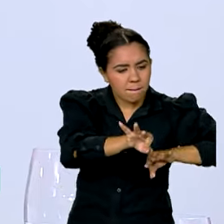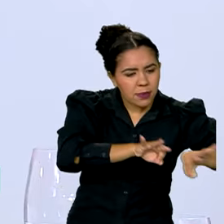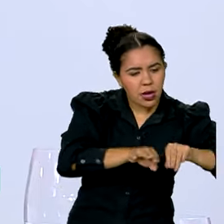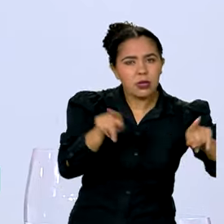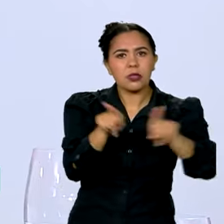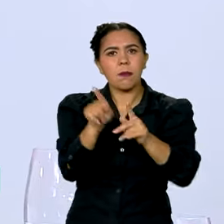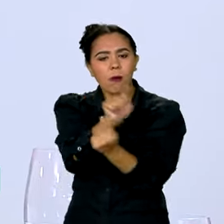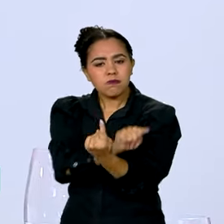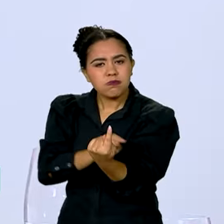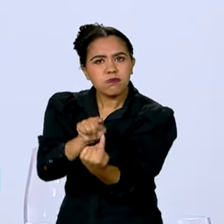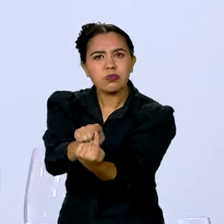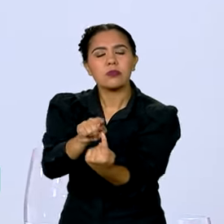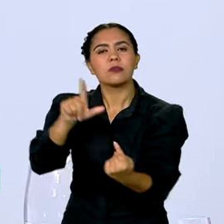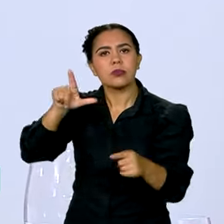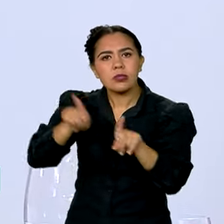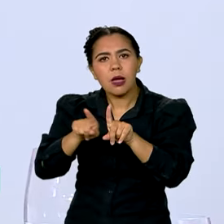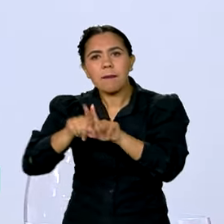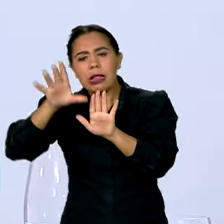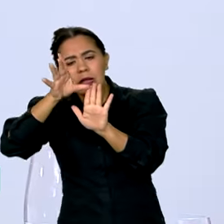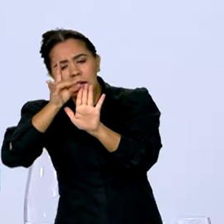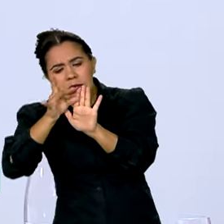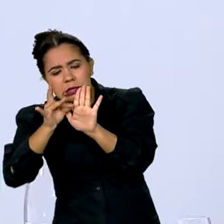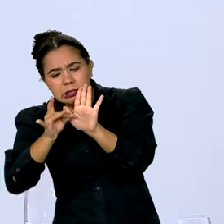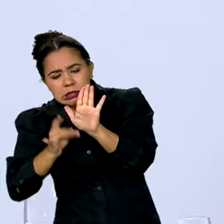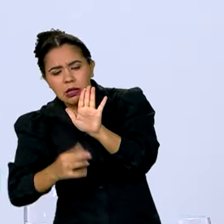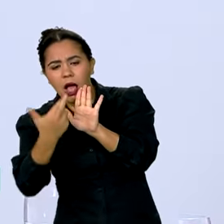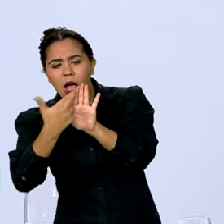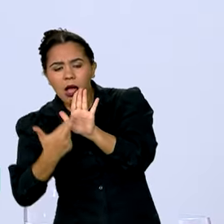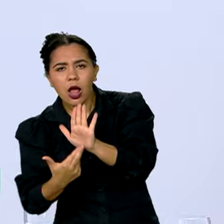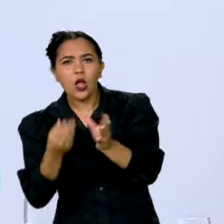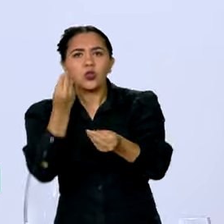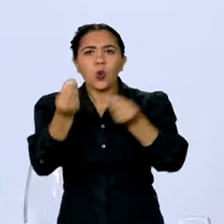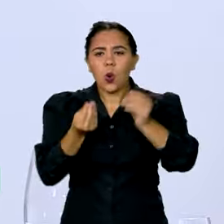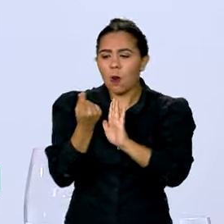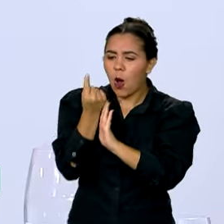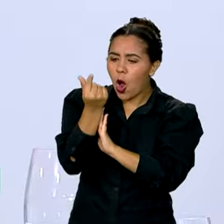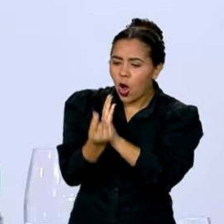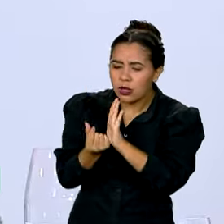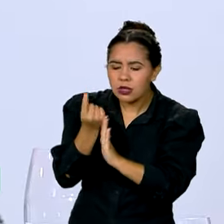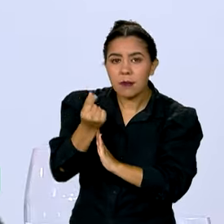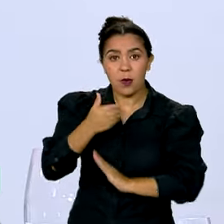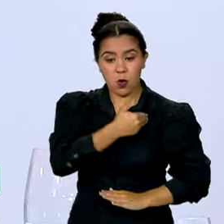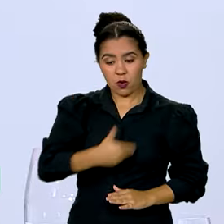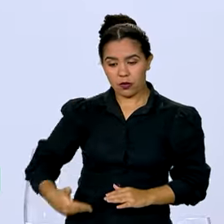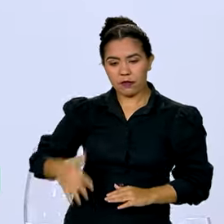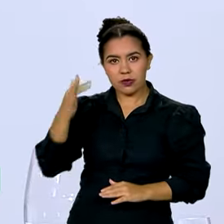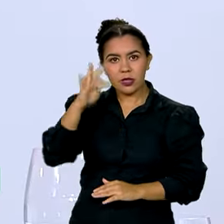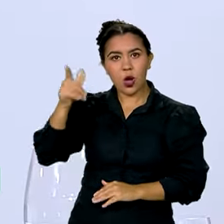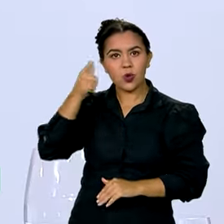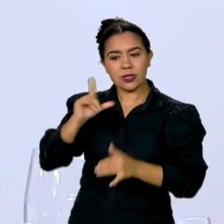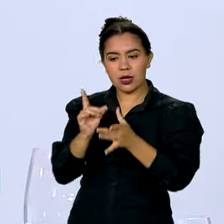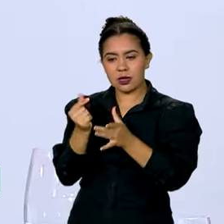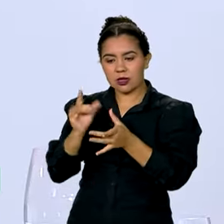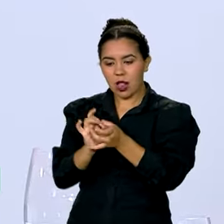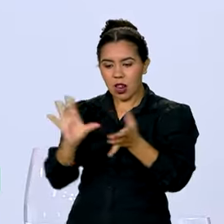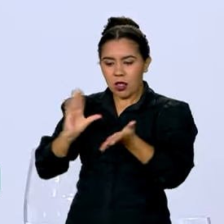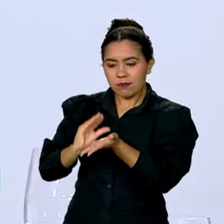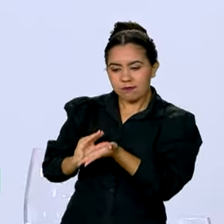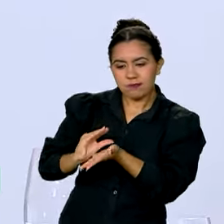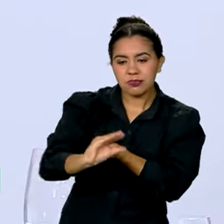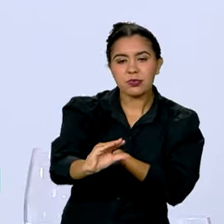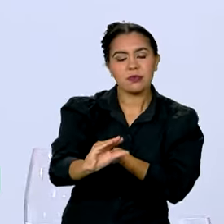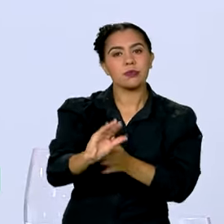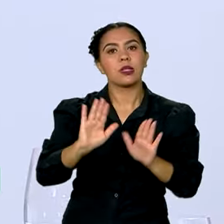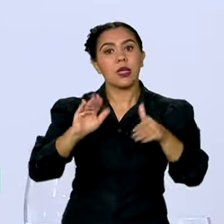das metas, ele estabelece o critério para a questão do orçamento, para que o governo federal possa liberar o orçamento para o Estado. Então,